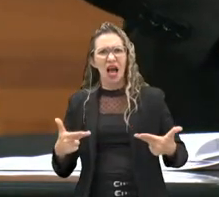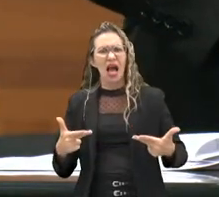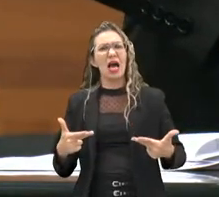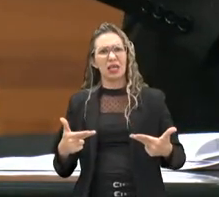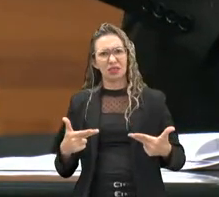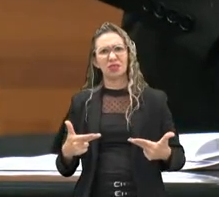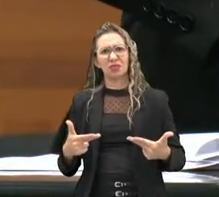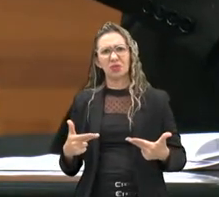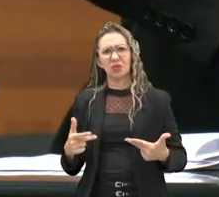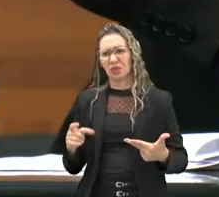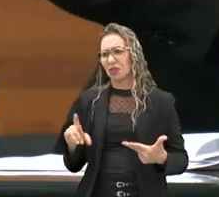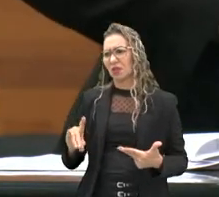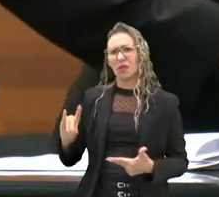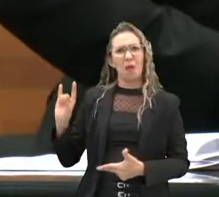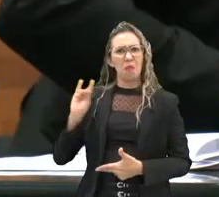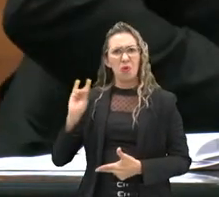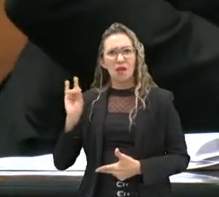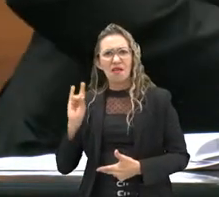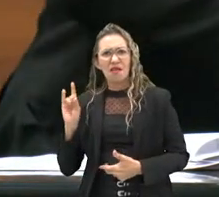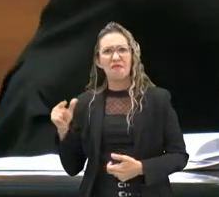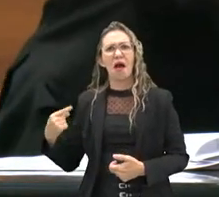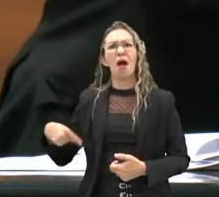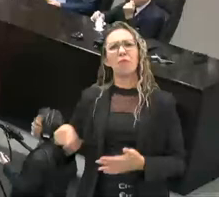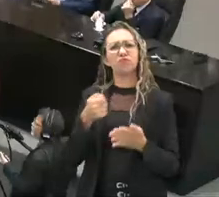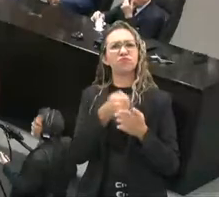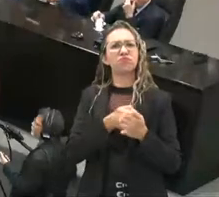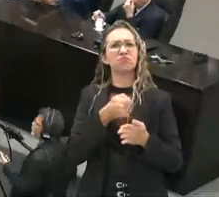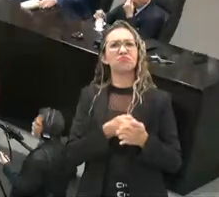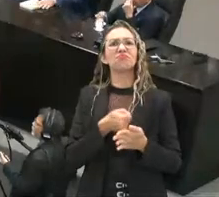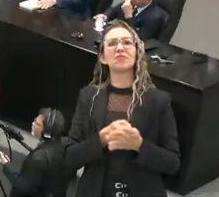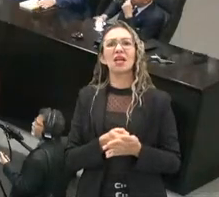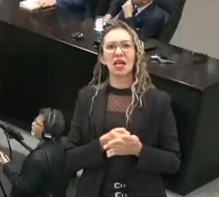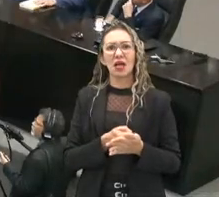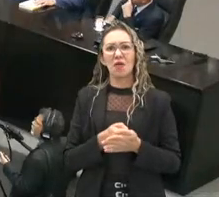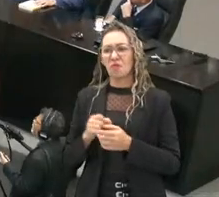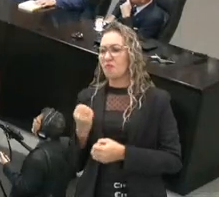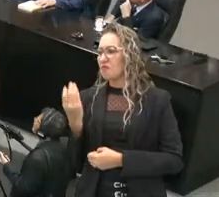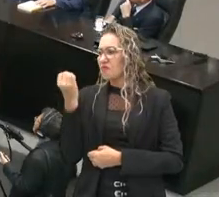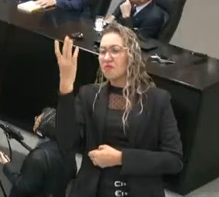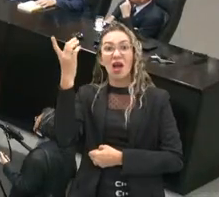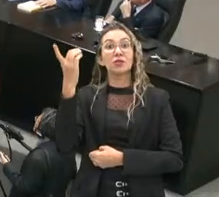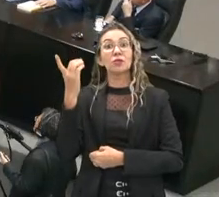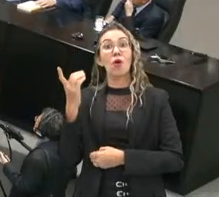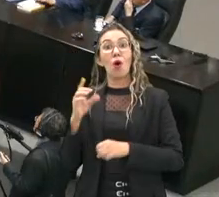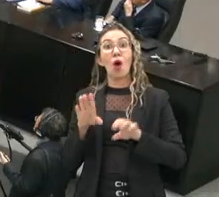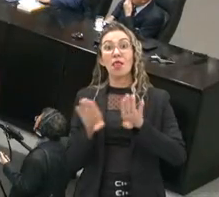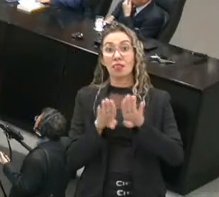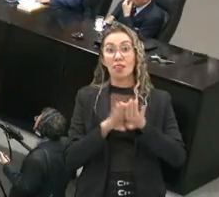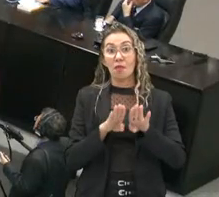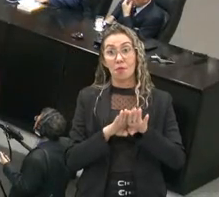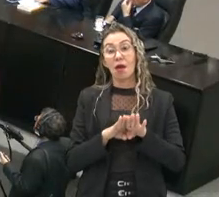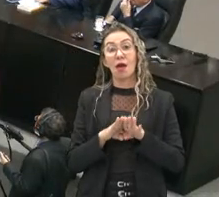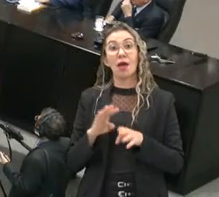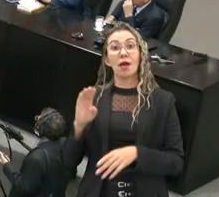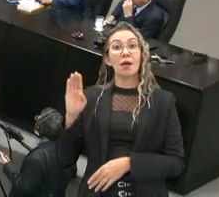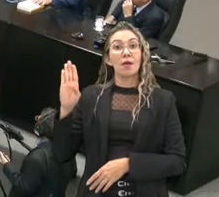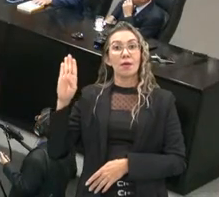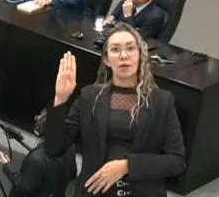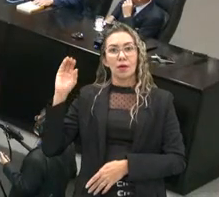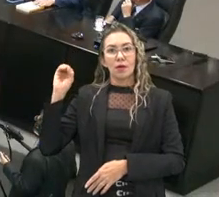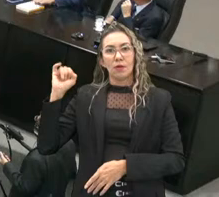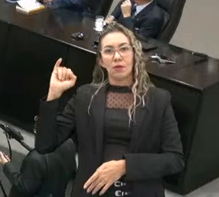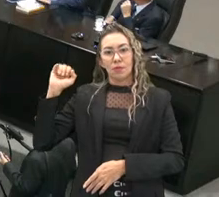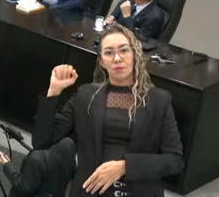Paraguai e na Argentina. Filinto foi para Buenos Aires. Ocorreu que o melhor da sua vida iria